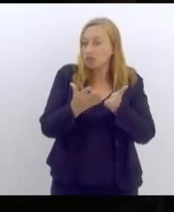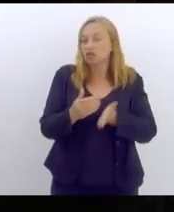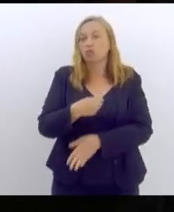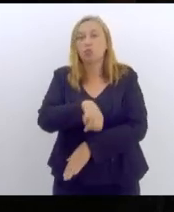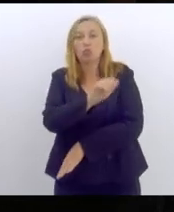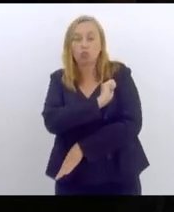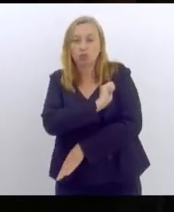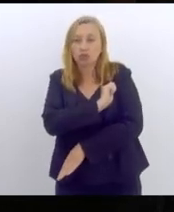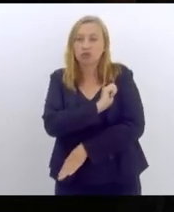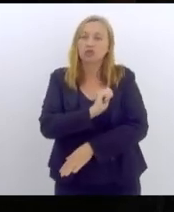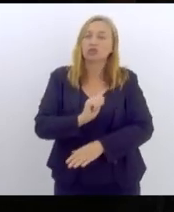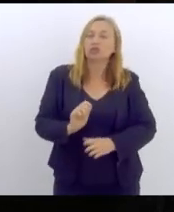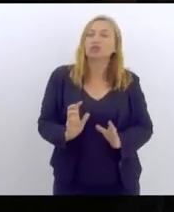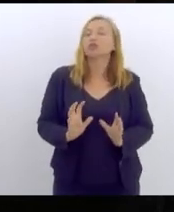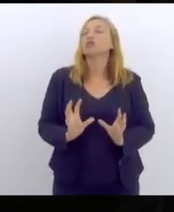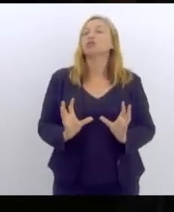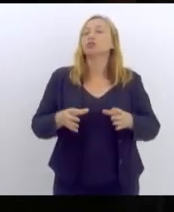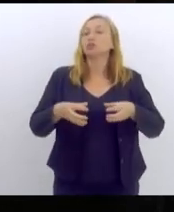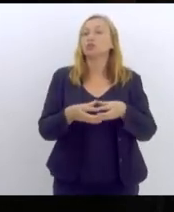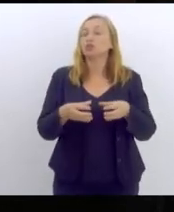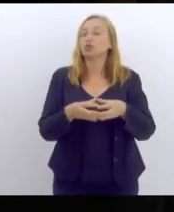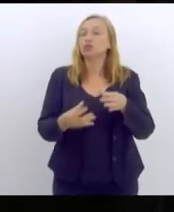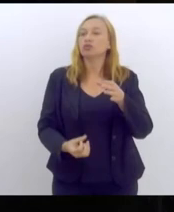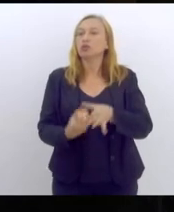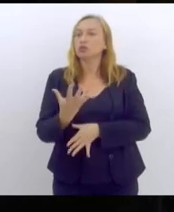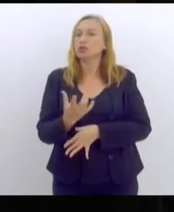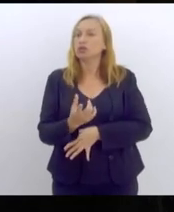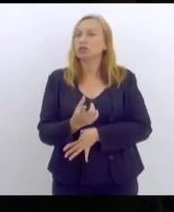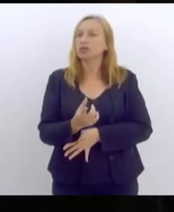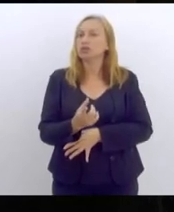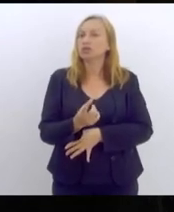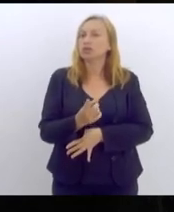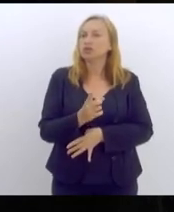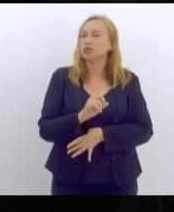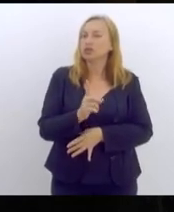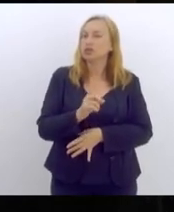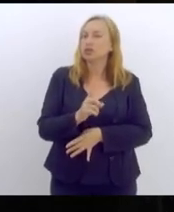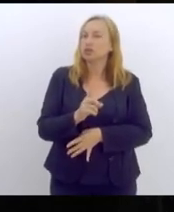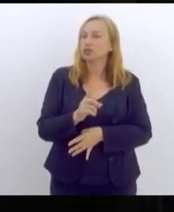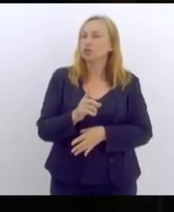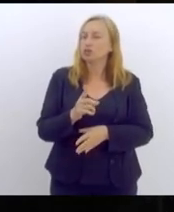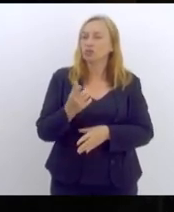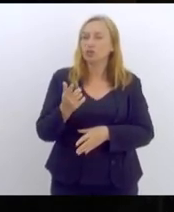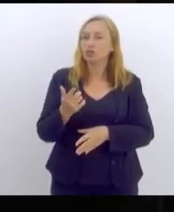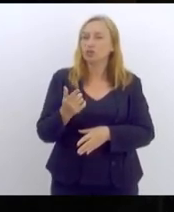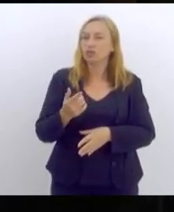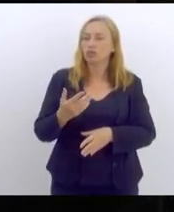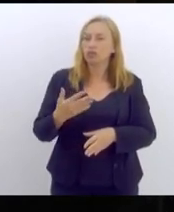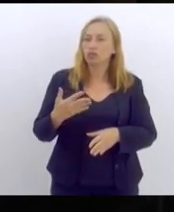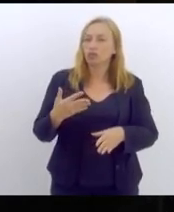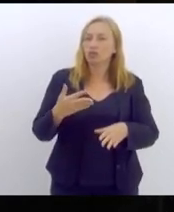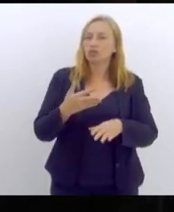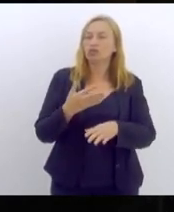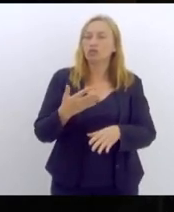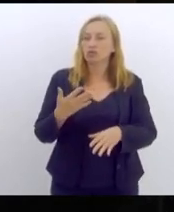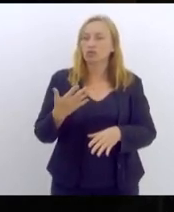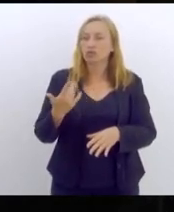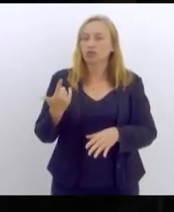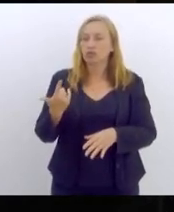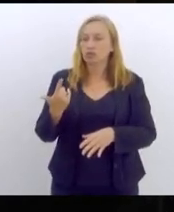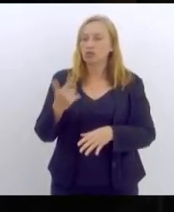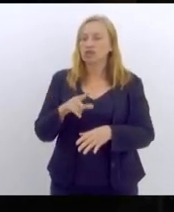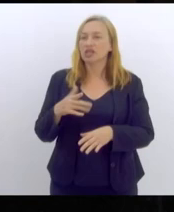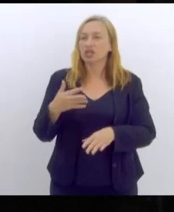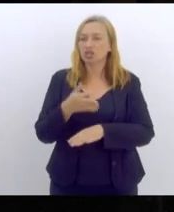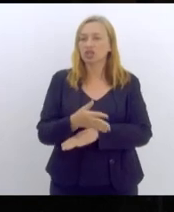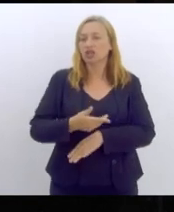fiscal para uma cadeia produtiva que ainda não alcança o terceiro elo deste